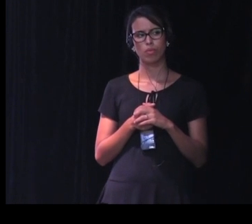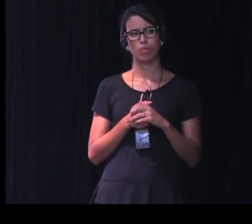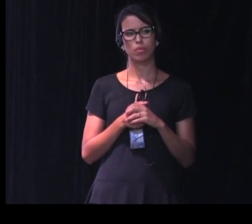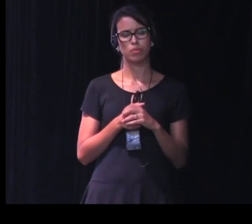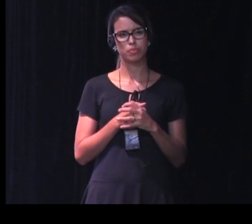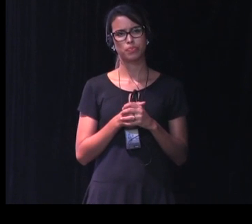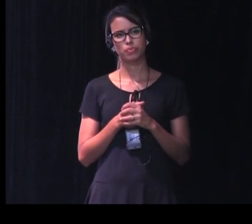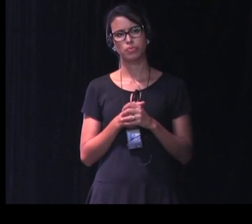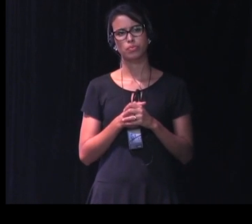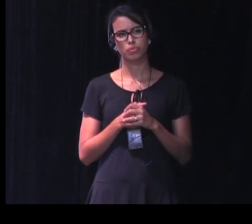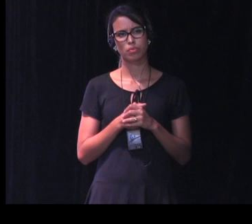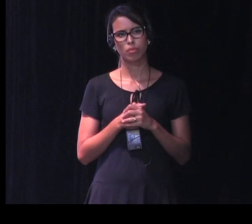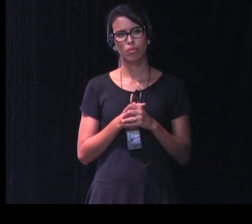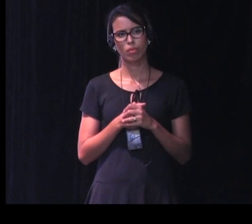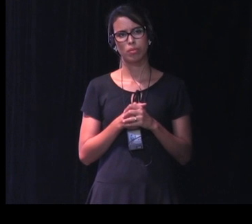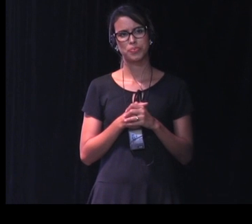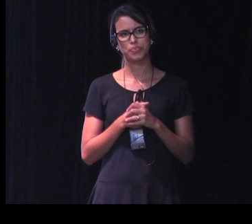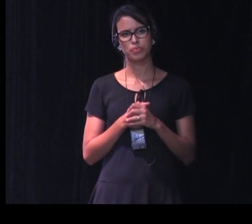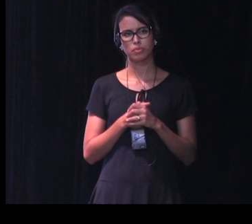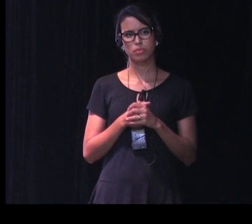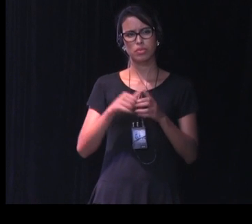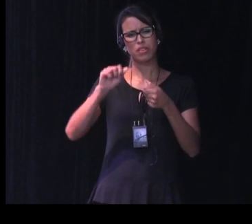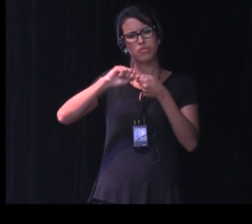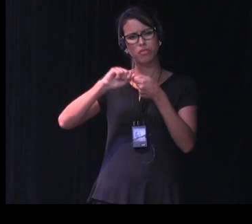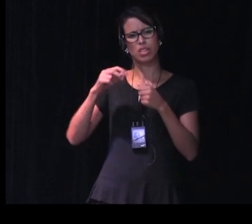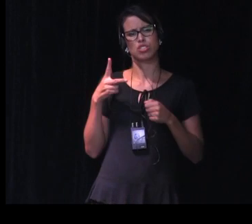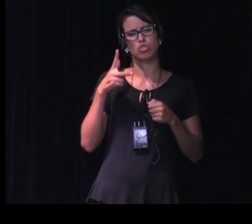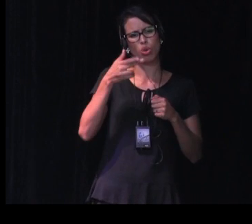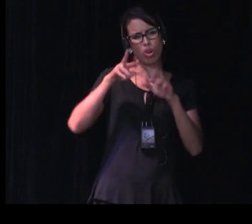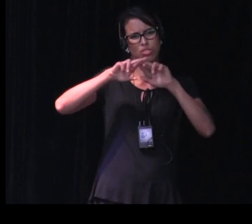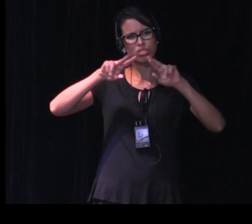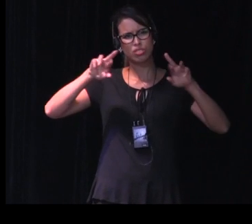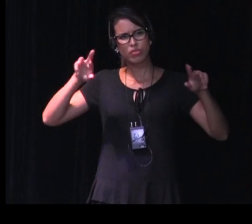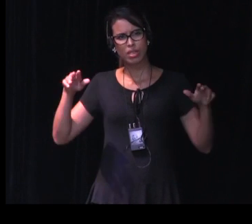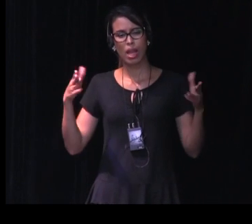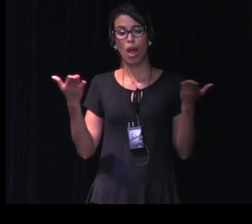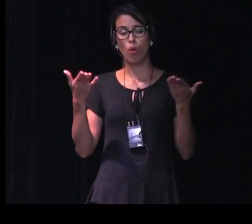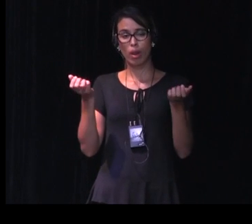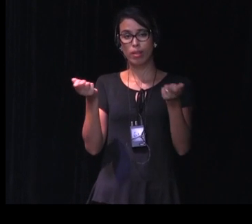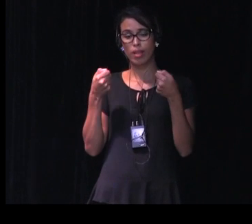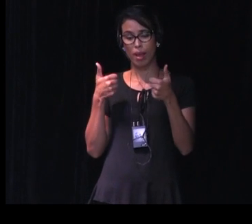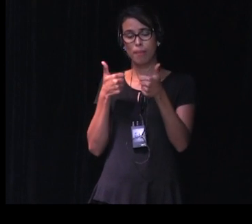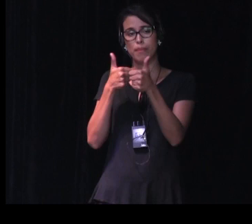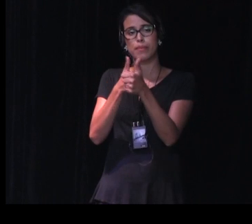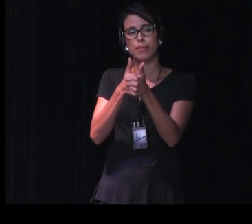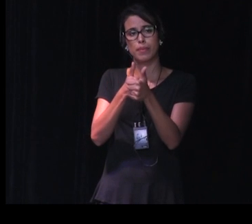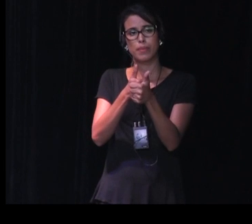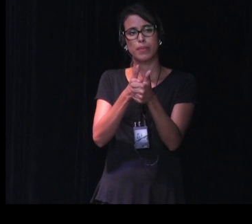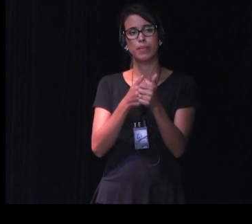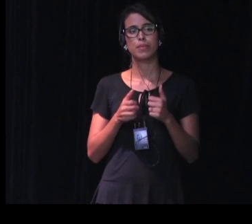Foram feitos 25 cortes diferentes e agora é possível se aproximar